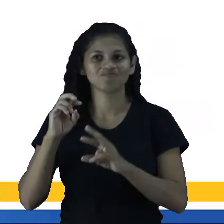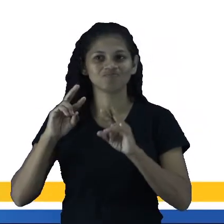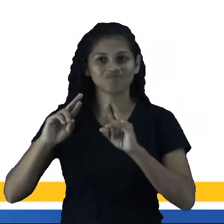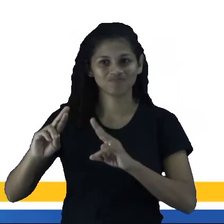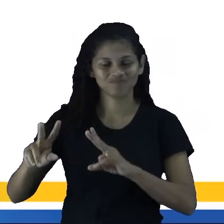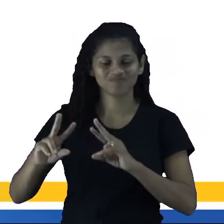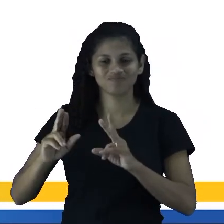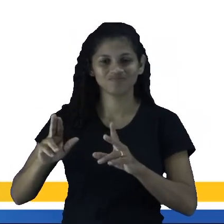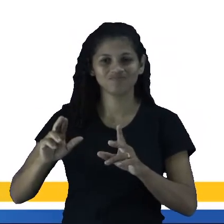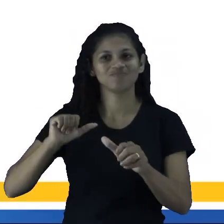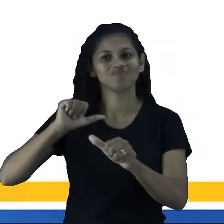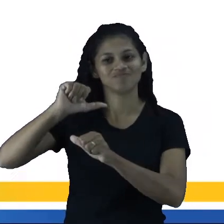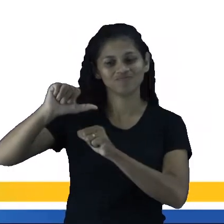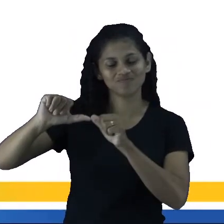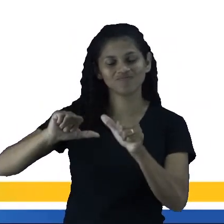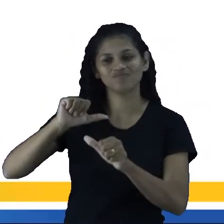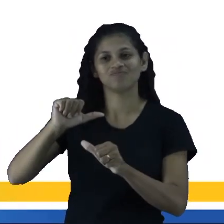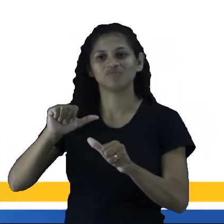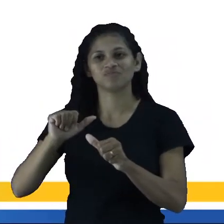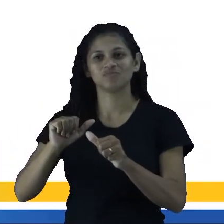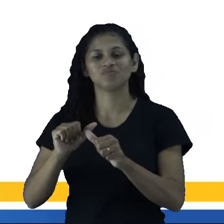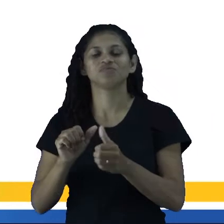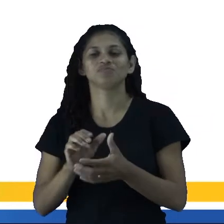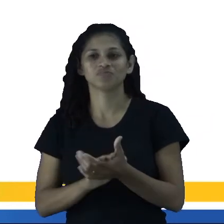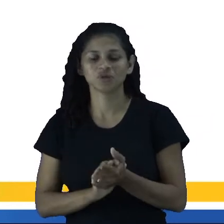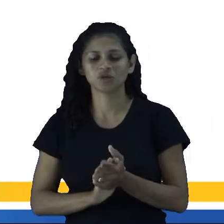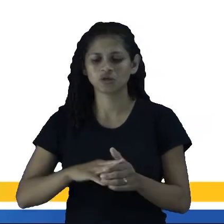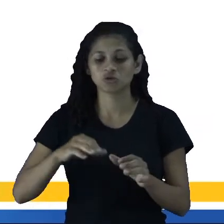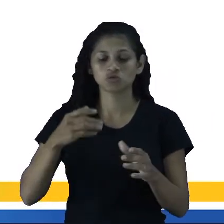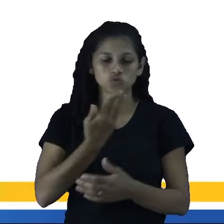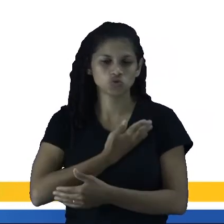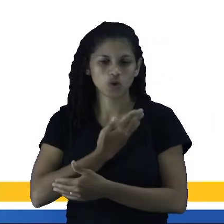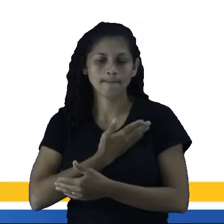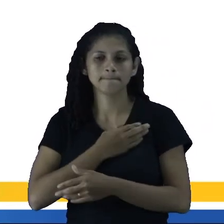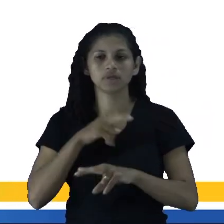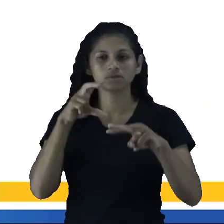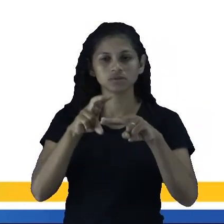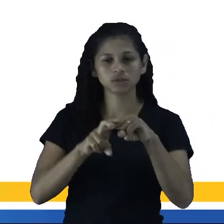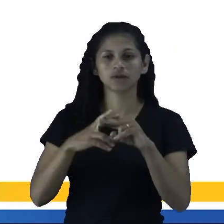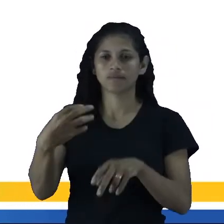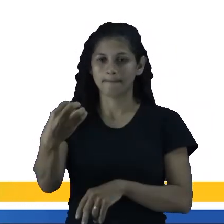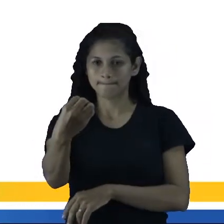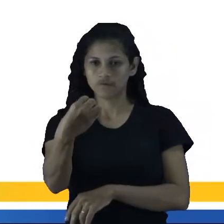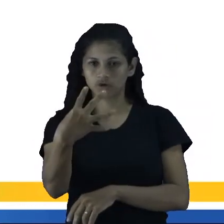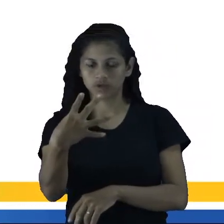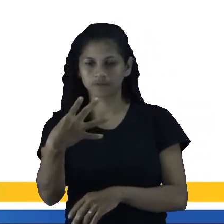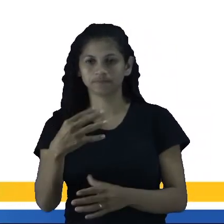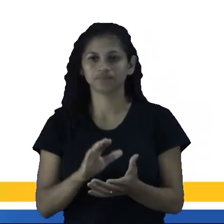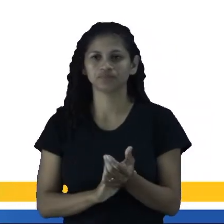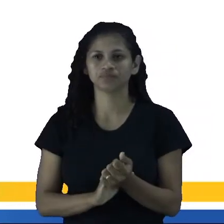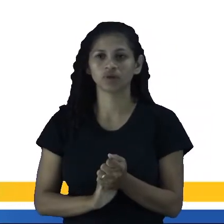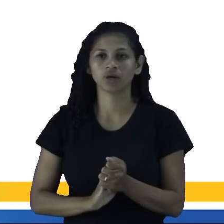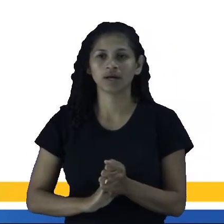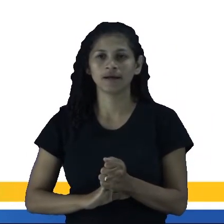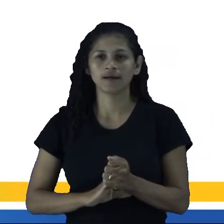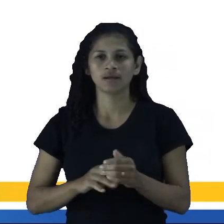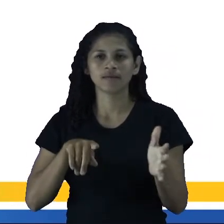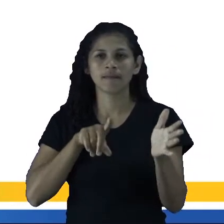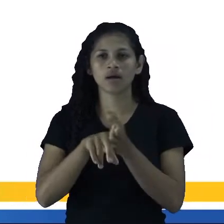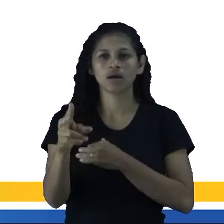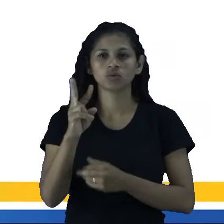720 maneiras de 6 amigos sentarem para tirar uma foto. Tá? Agora vamos ver essa 2 aqui, ó.